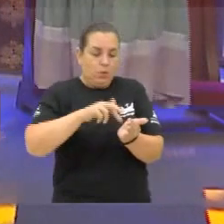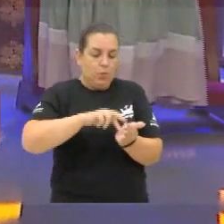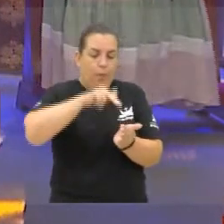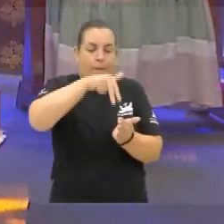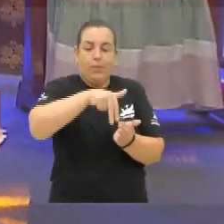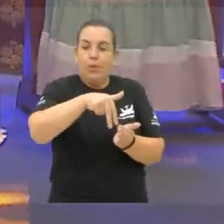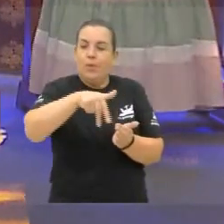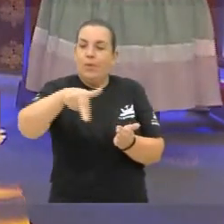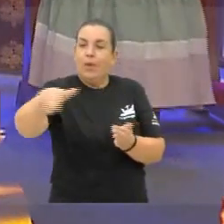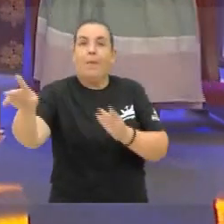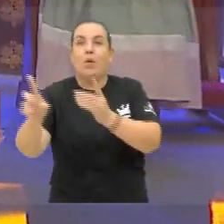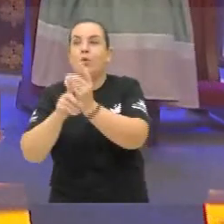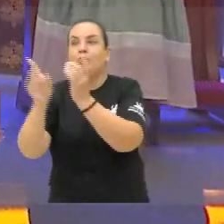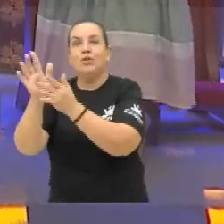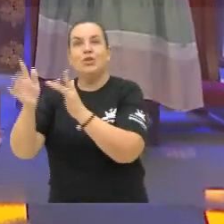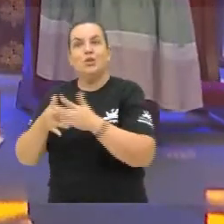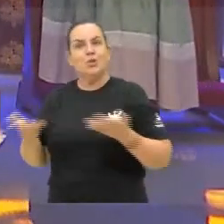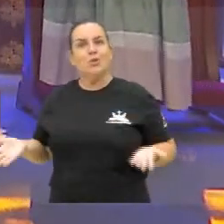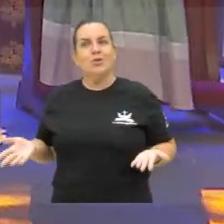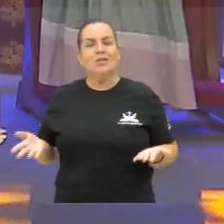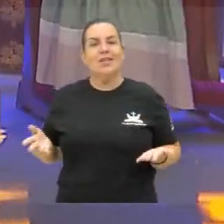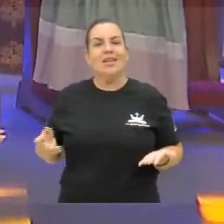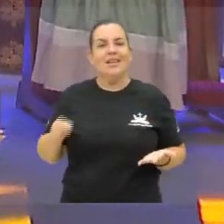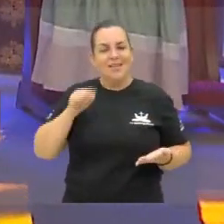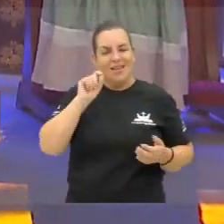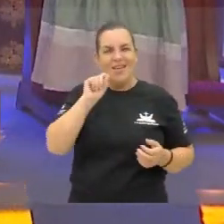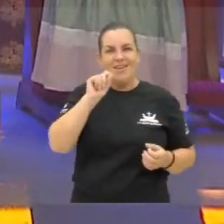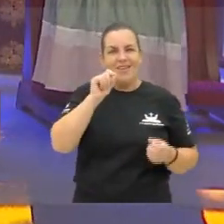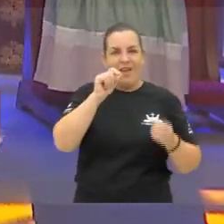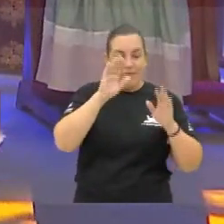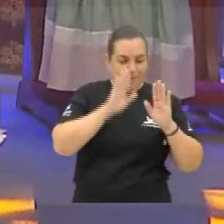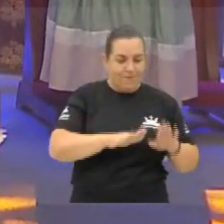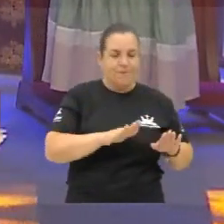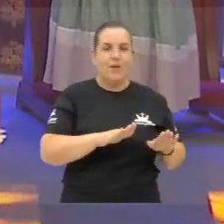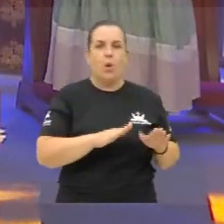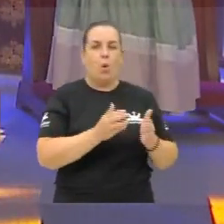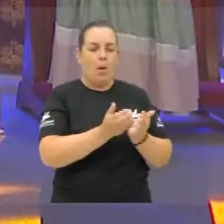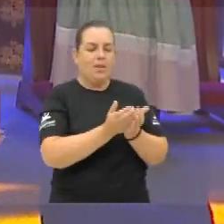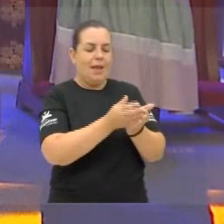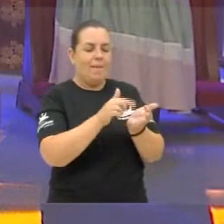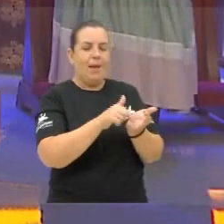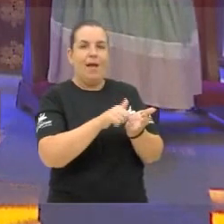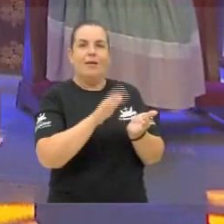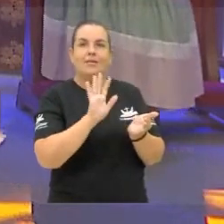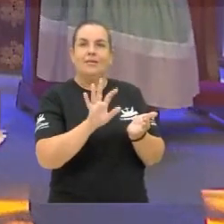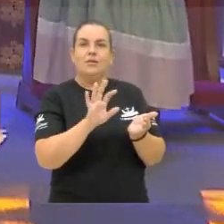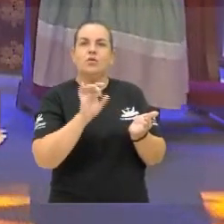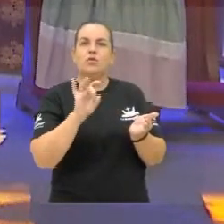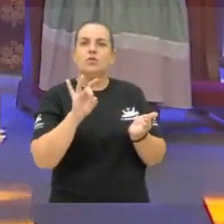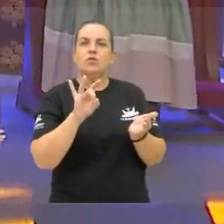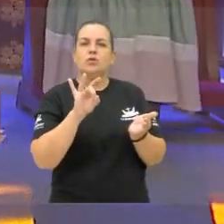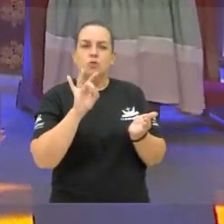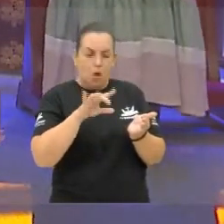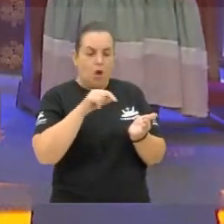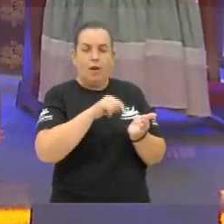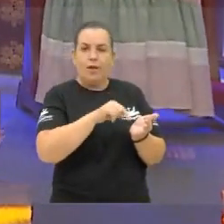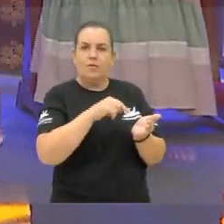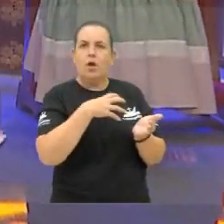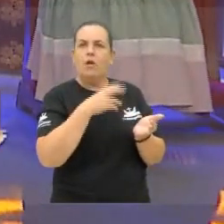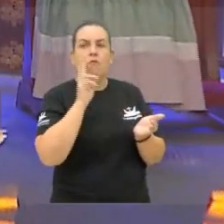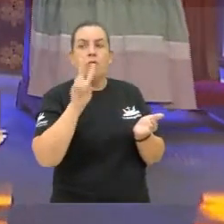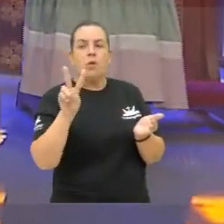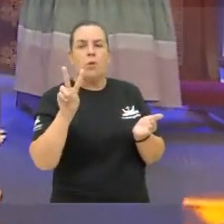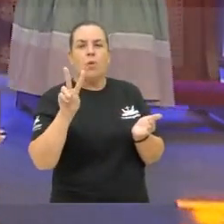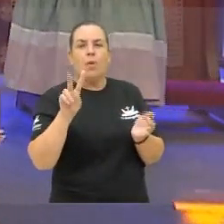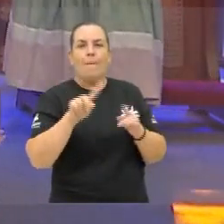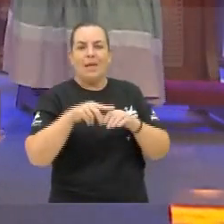Aquele que ficou dentro da barca só viu acontecer. Pedro sentiu, eu quero sentir hoje. Eu quero hoje